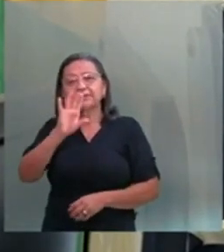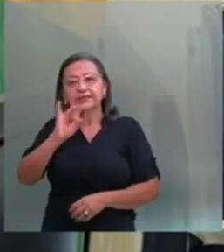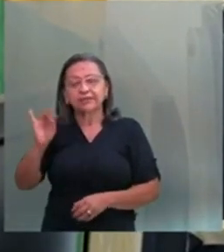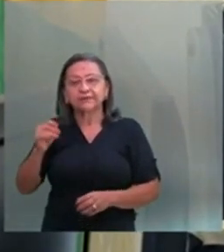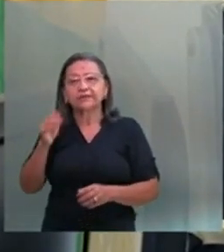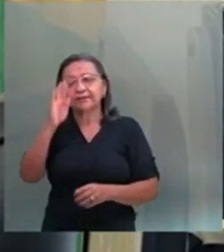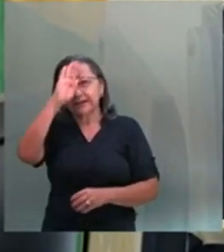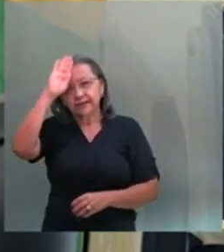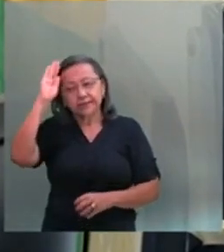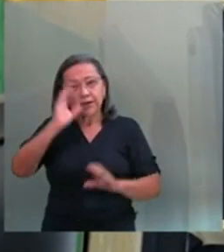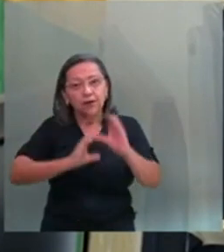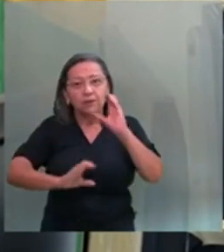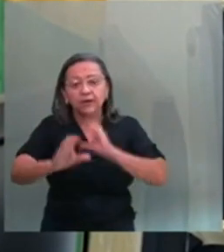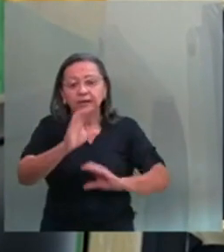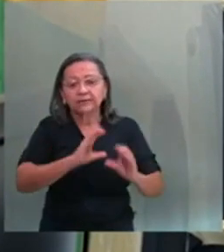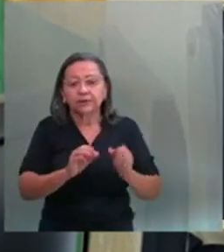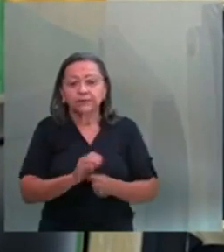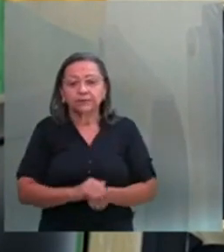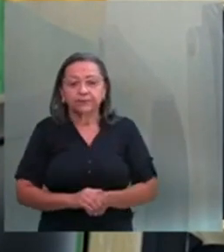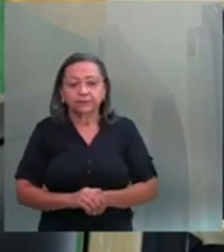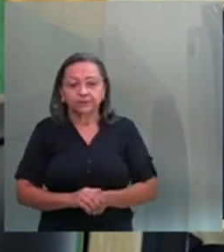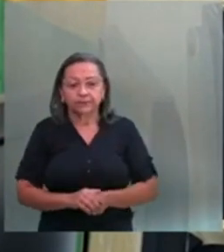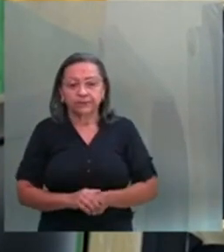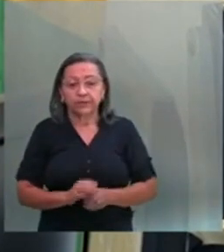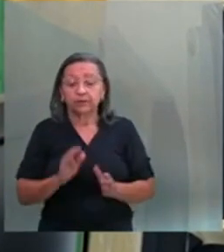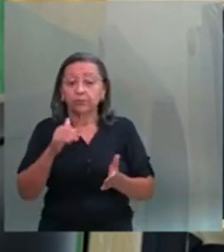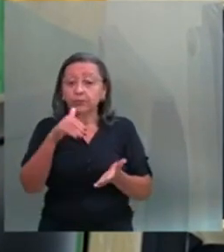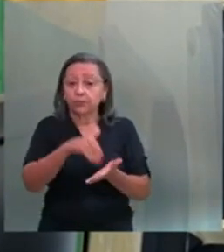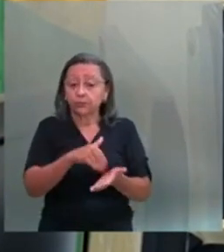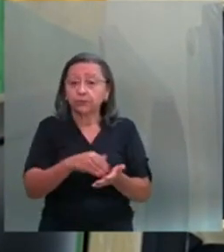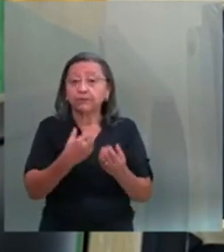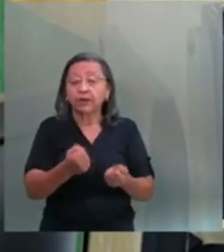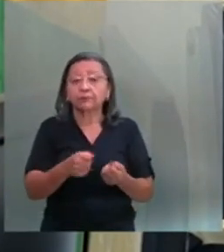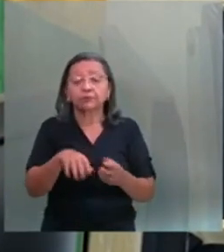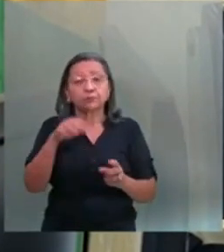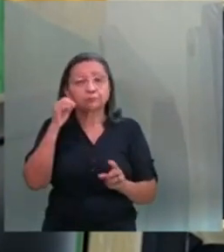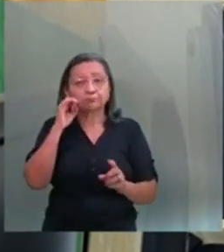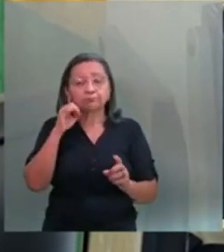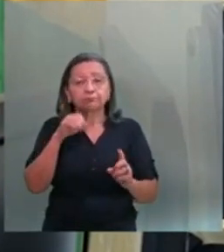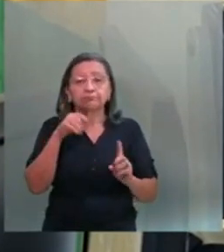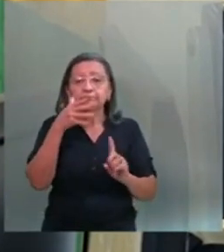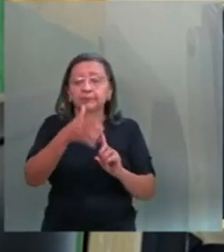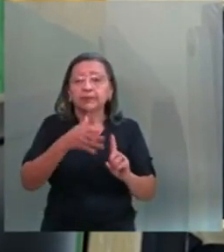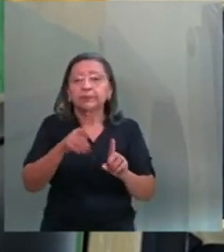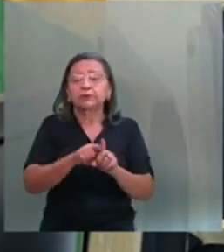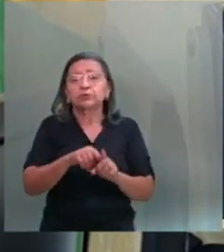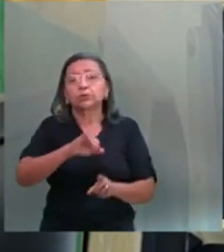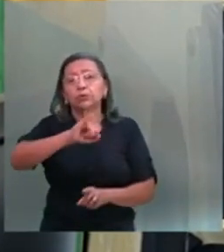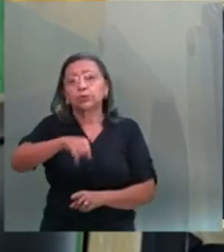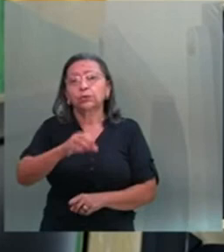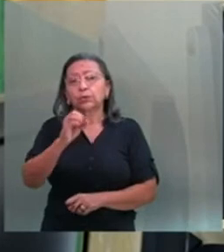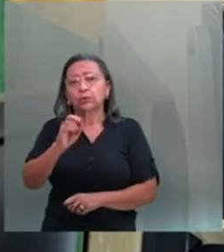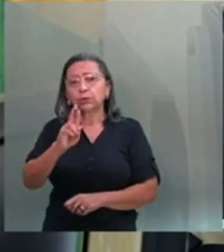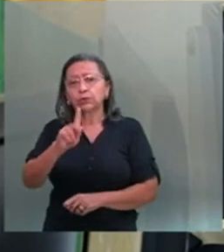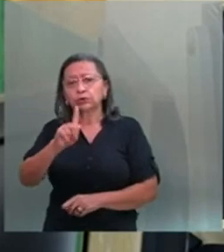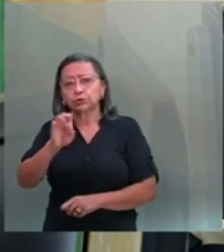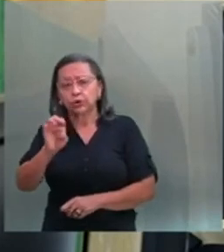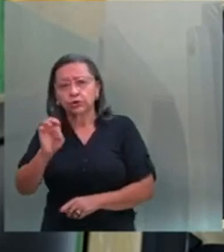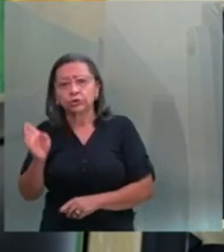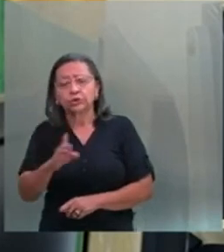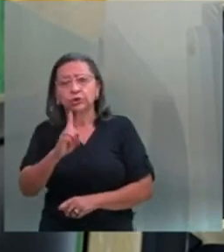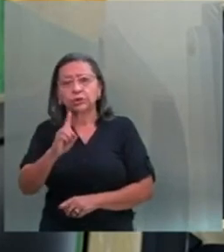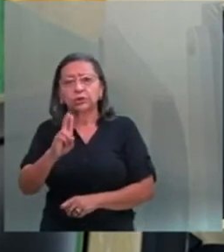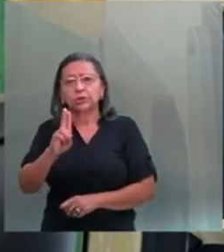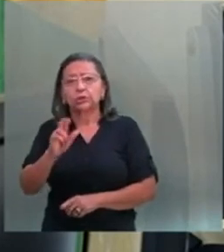da Comunicação, Socicom. Por último, ouviremos também o senhor Jorge Duarte, gerente de comunicação estratégica e diretor